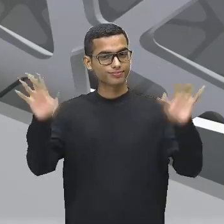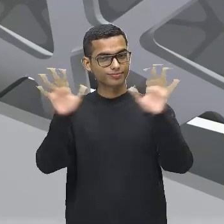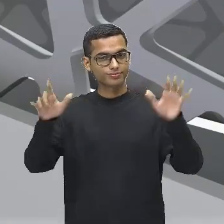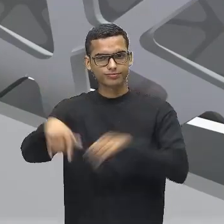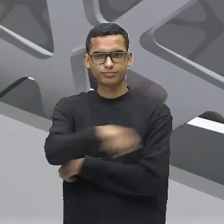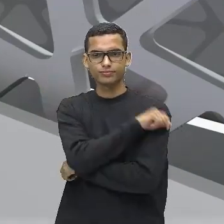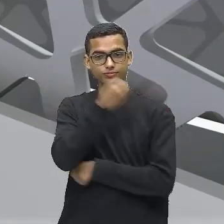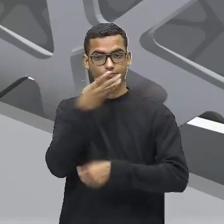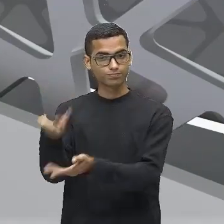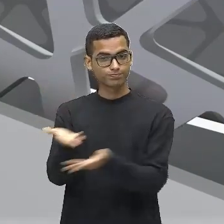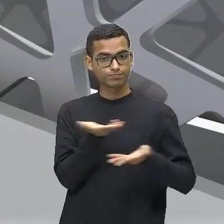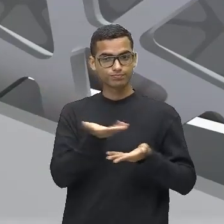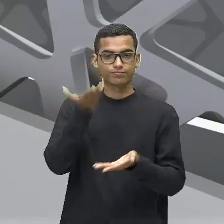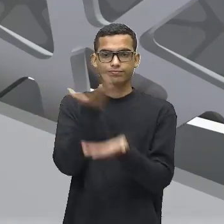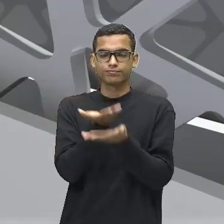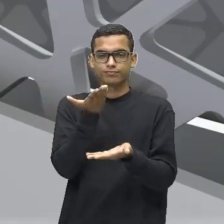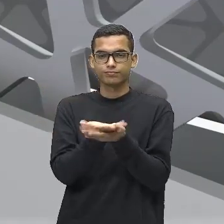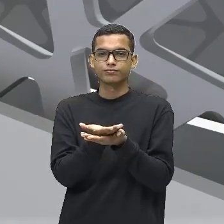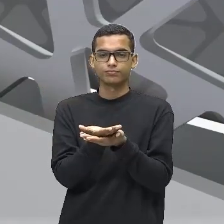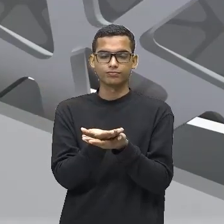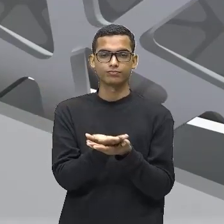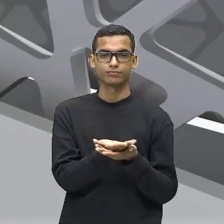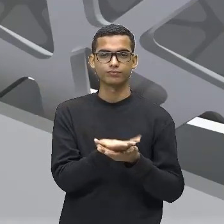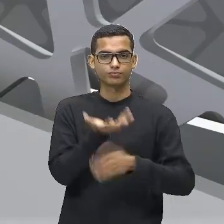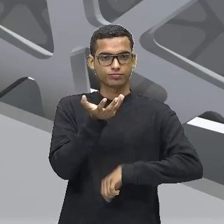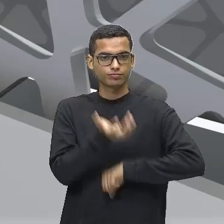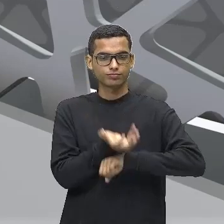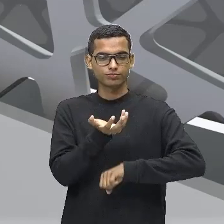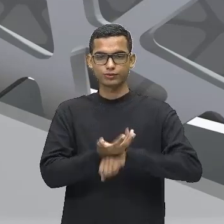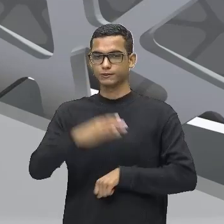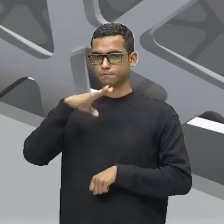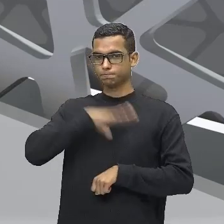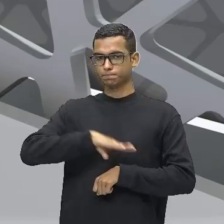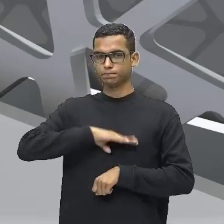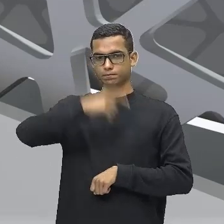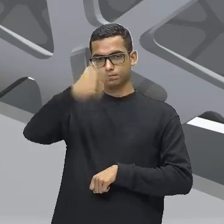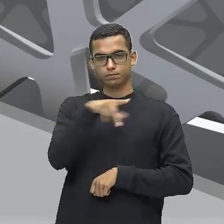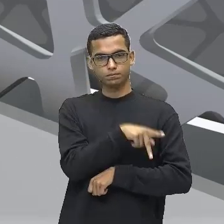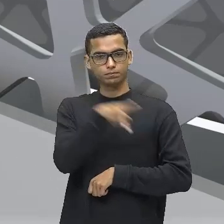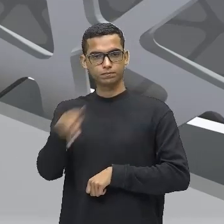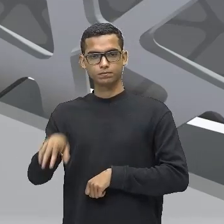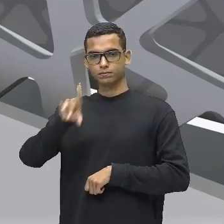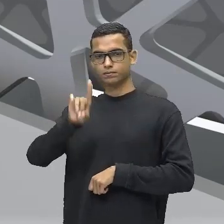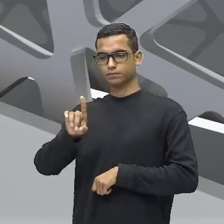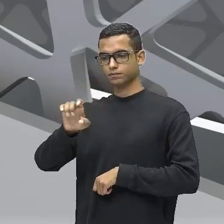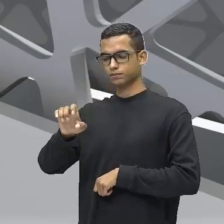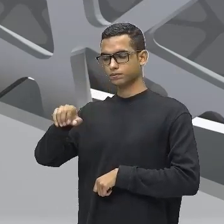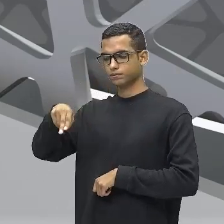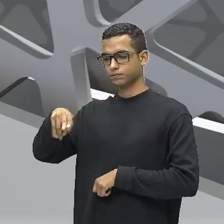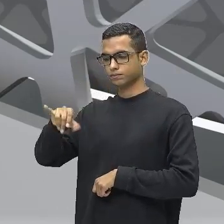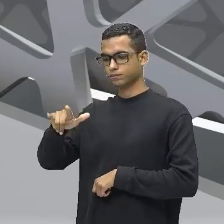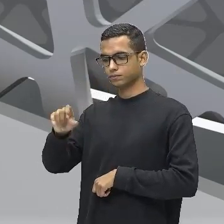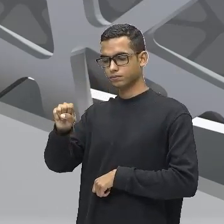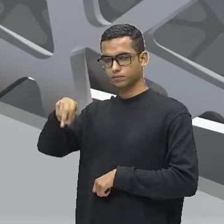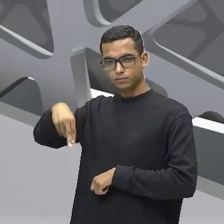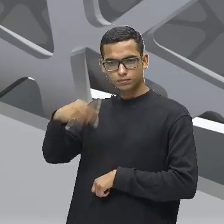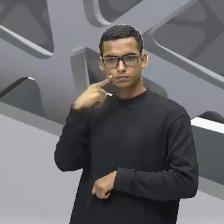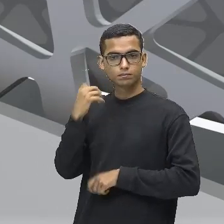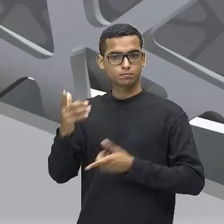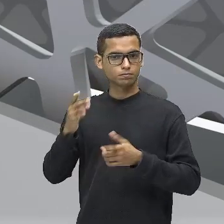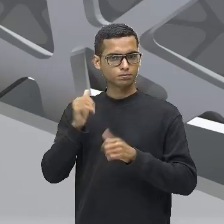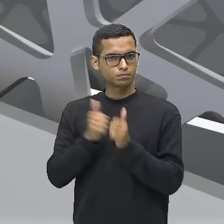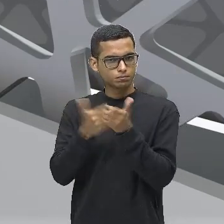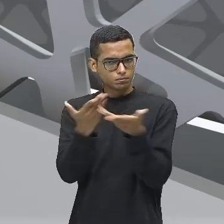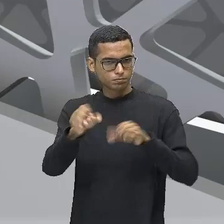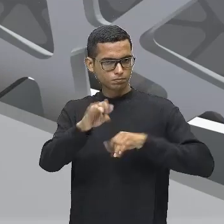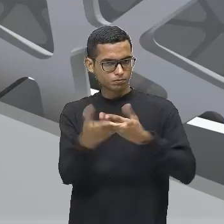alunos! Bem-vindos a mais uma aula de língua portuguesa. Sou o professor Denilson e vou acompanhá-los neste momento. O que nós